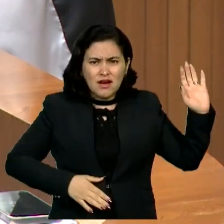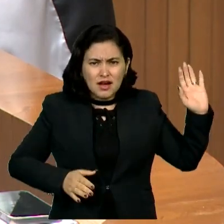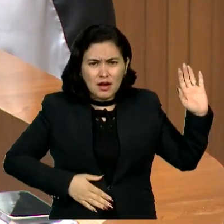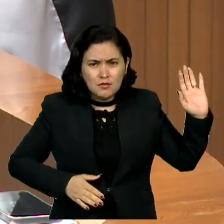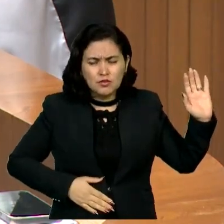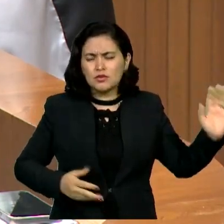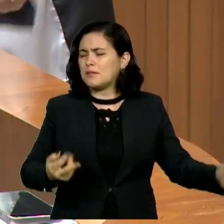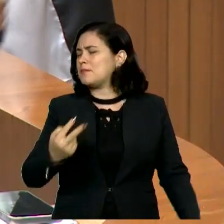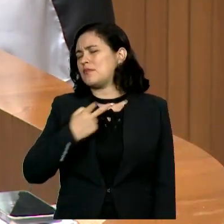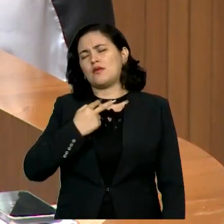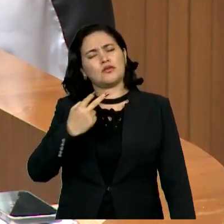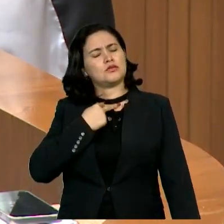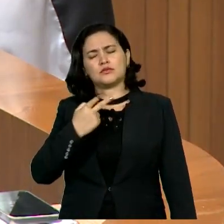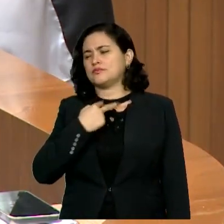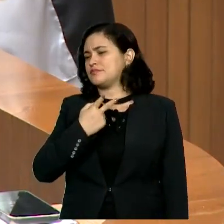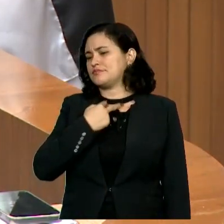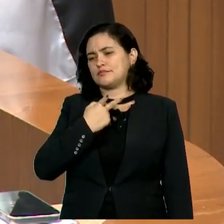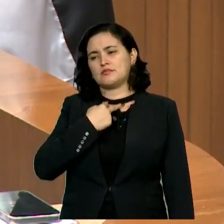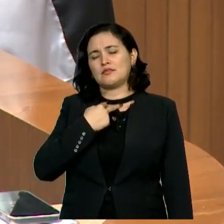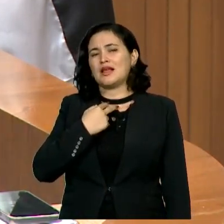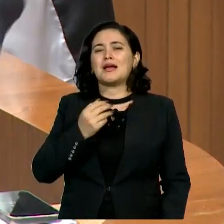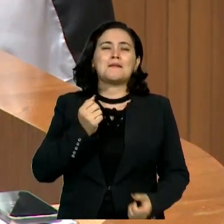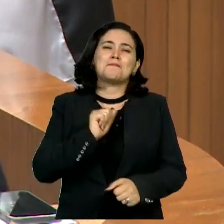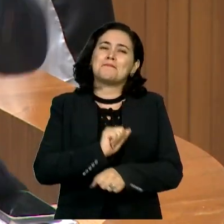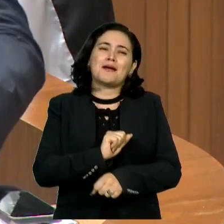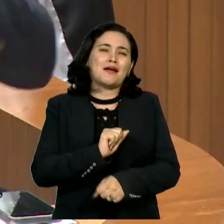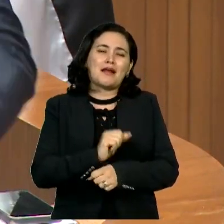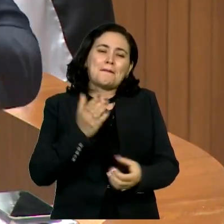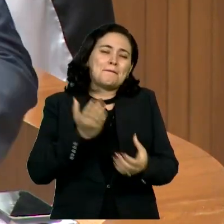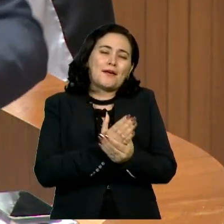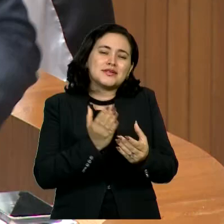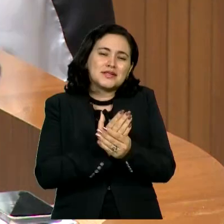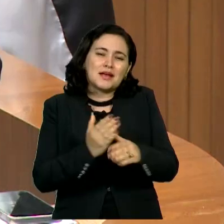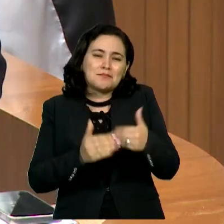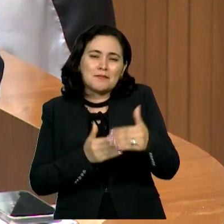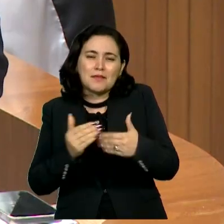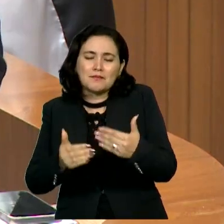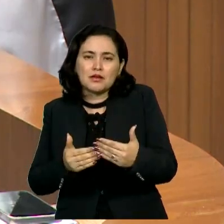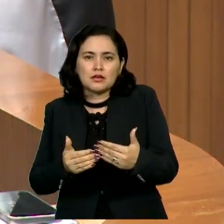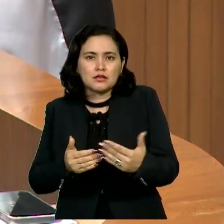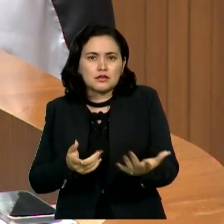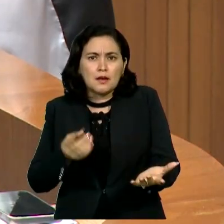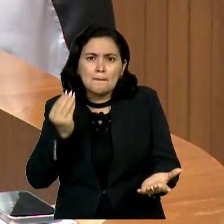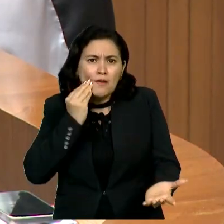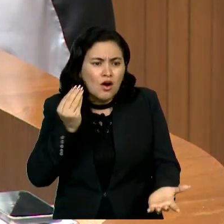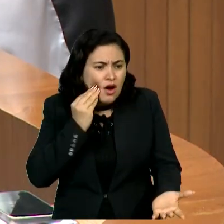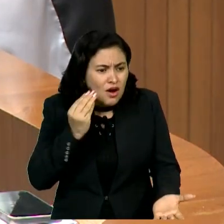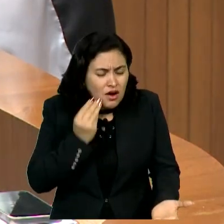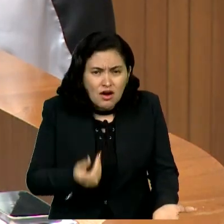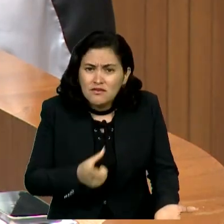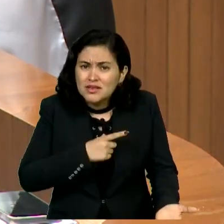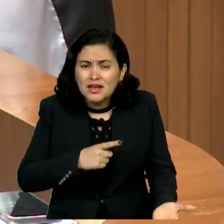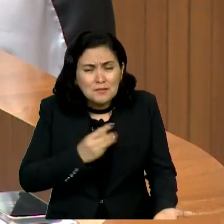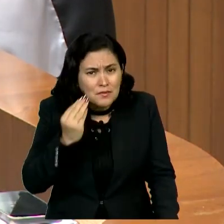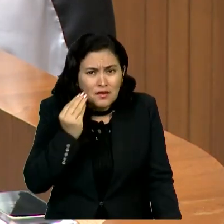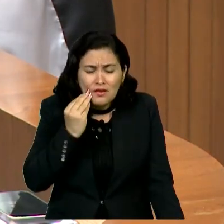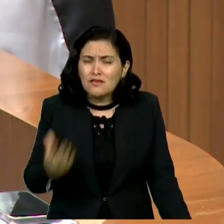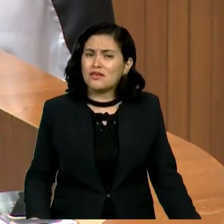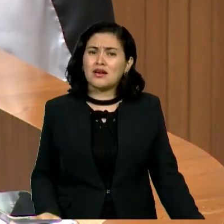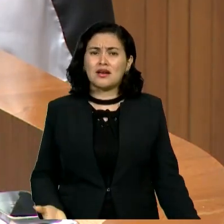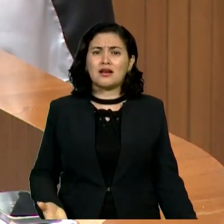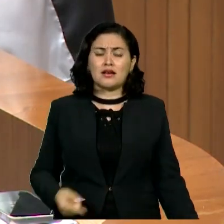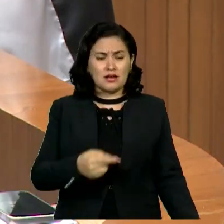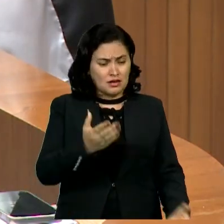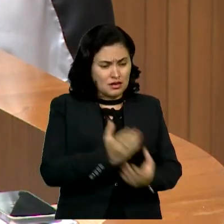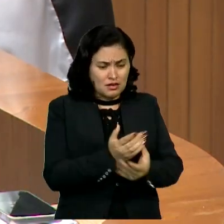absurdo. Ah, vai esperar o trânsito em julgado para dizer, tem materialidade, tá lá, inquérito tá